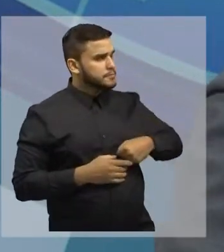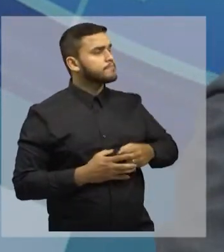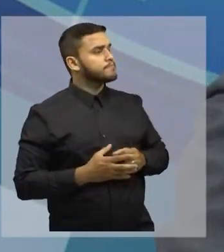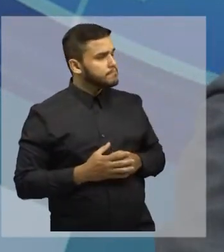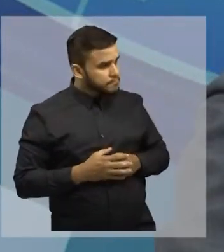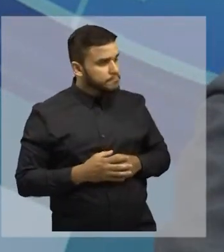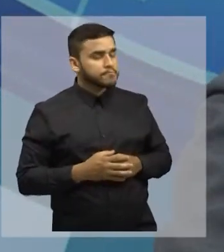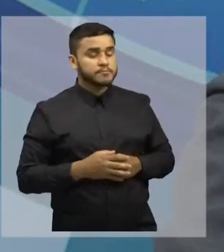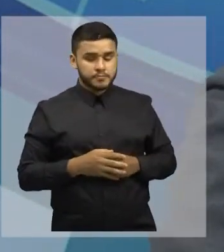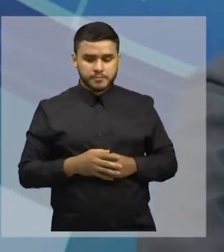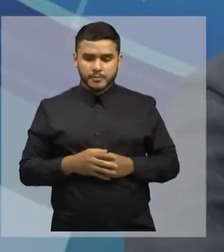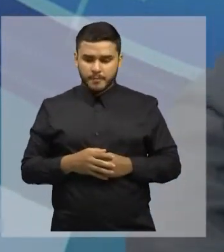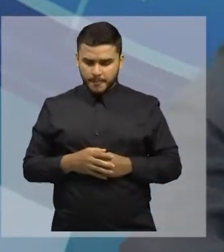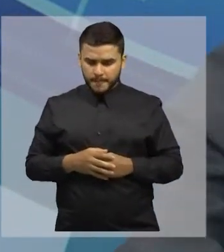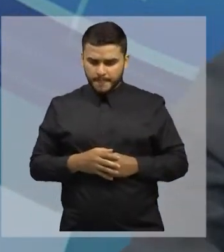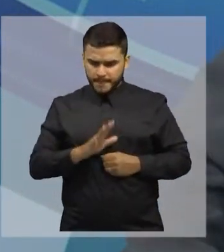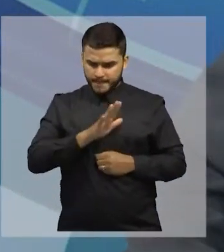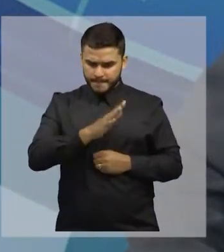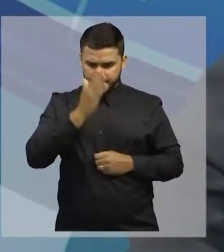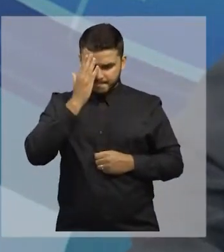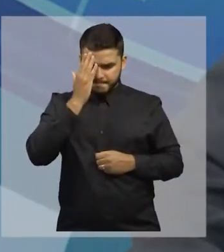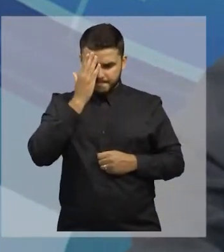questão que talvez seja mais de fundo.